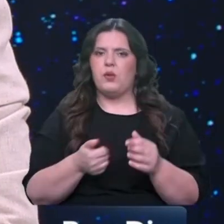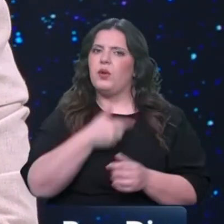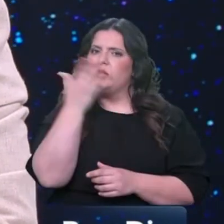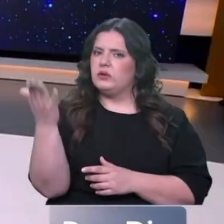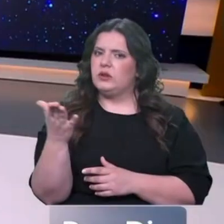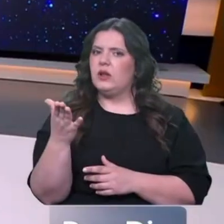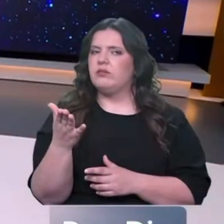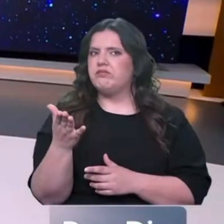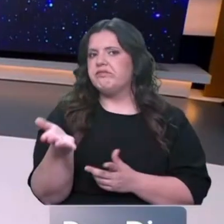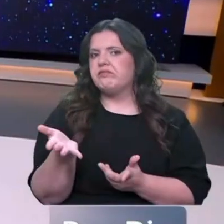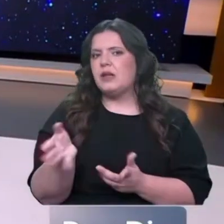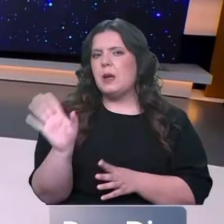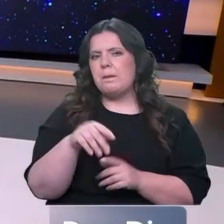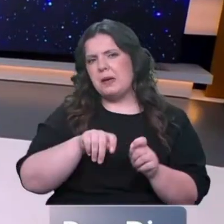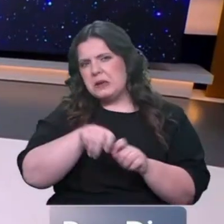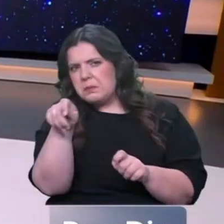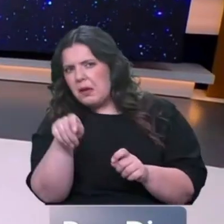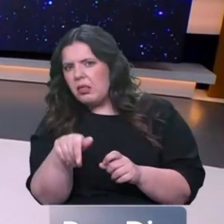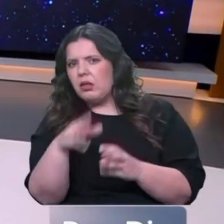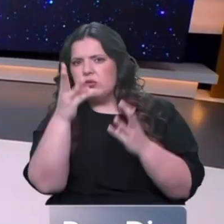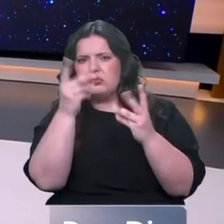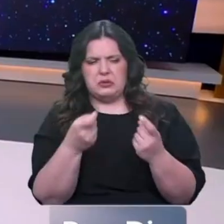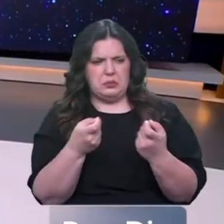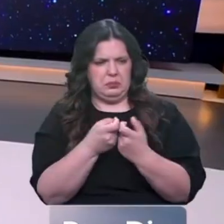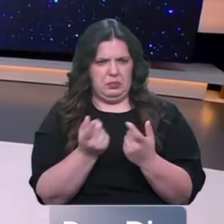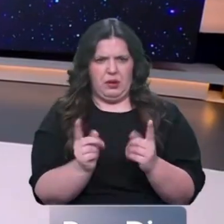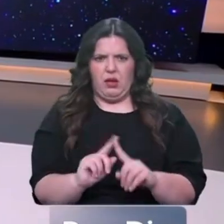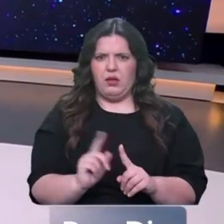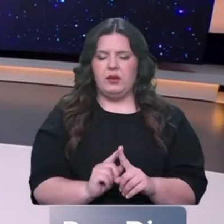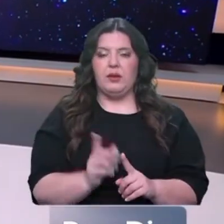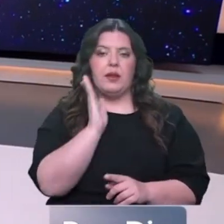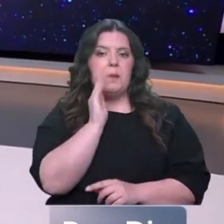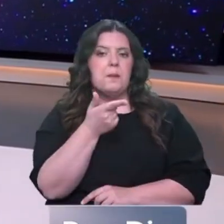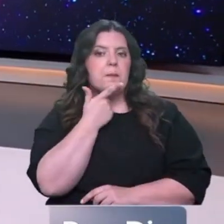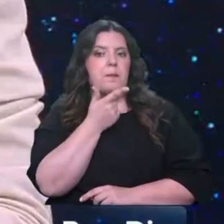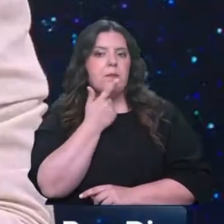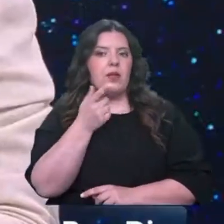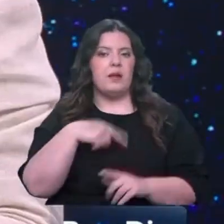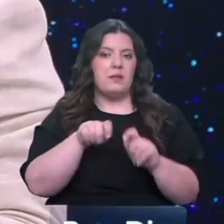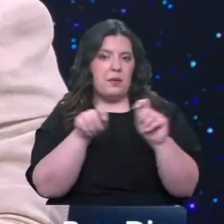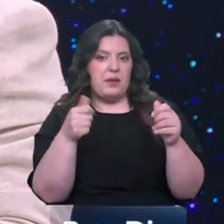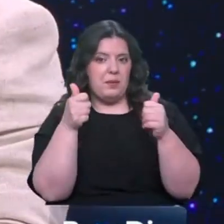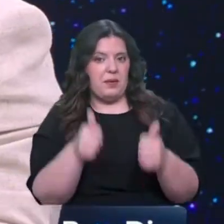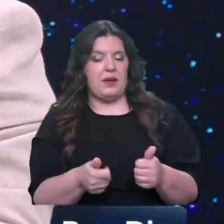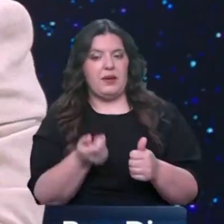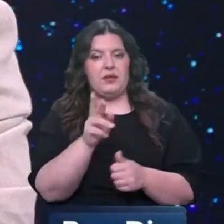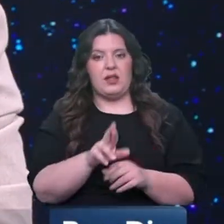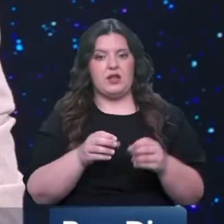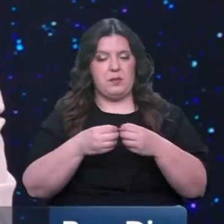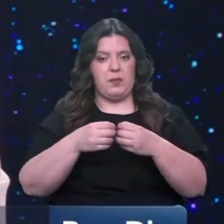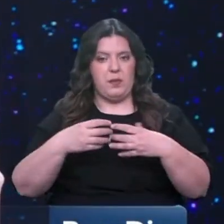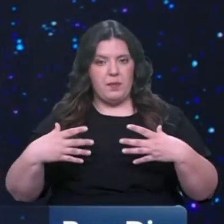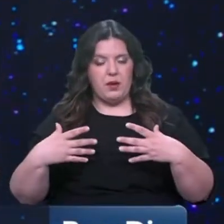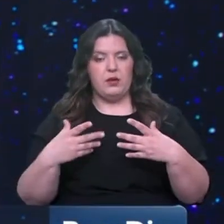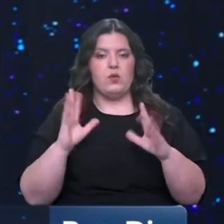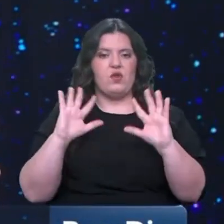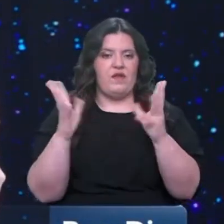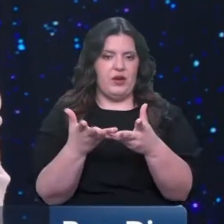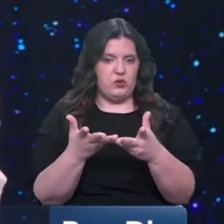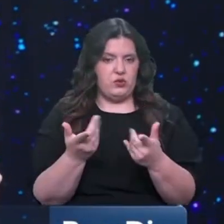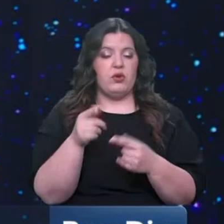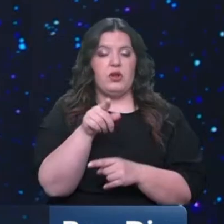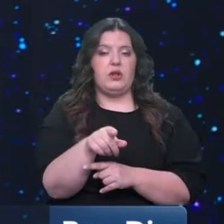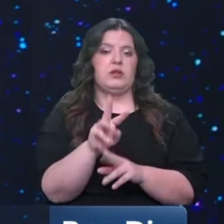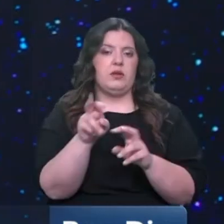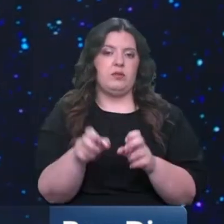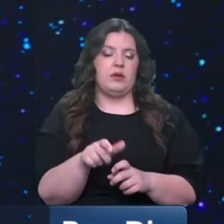mais se mede, menos as contas batem certo? E tentamos perceber se andamos a medir bem a taxa de expansão do universo, daí este termo